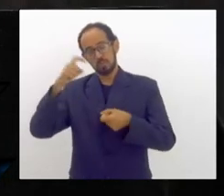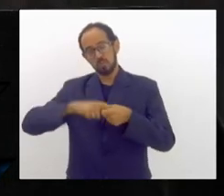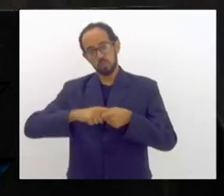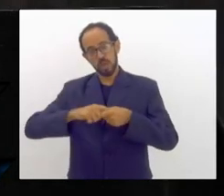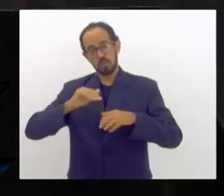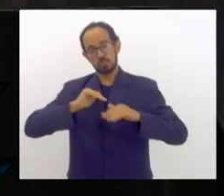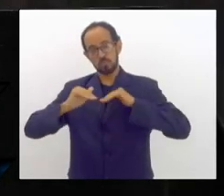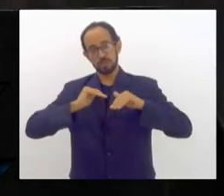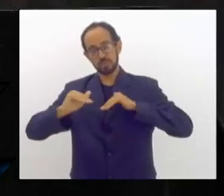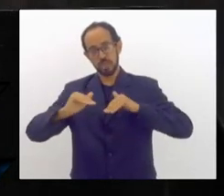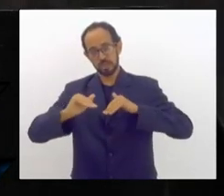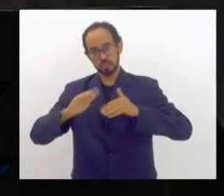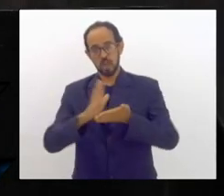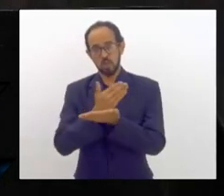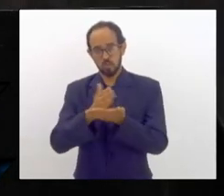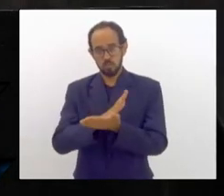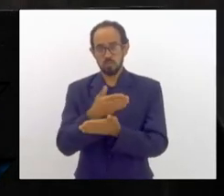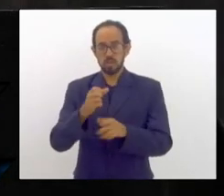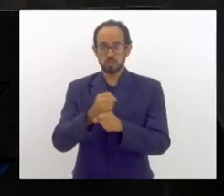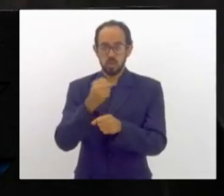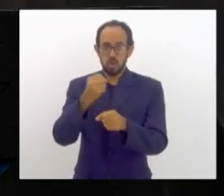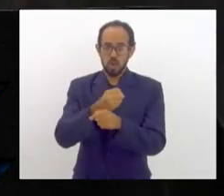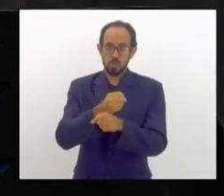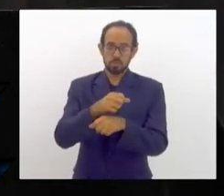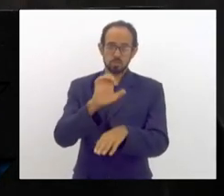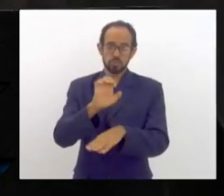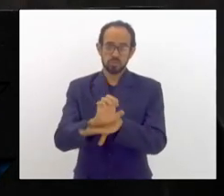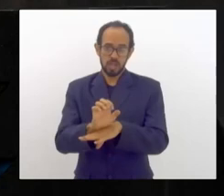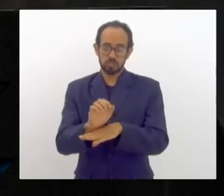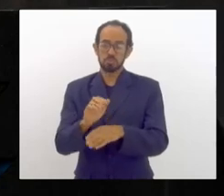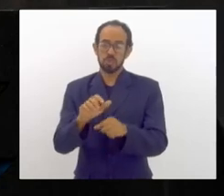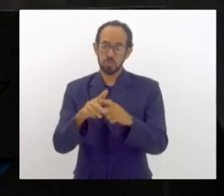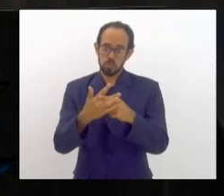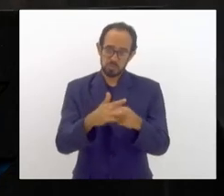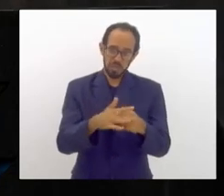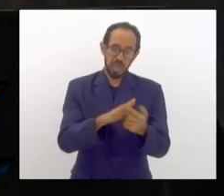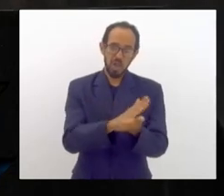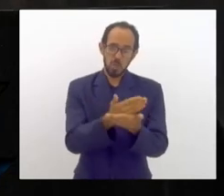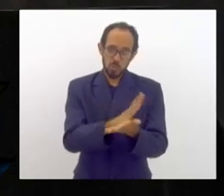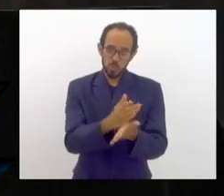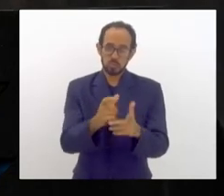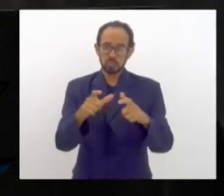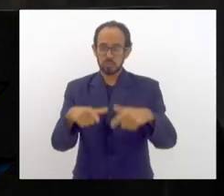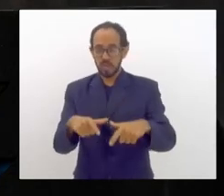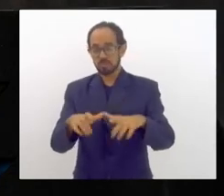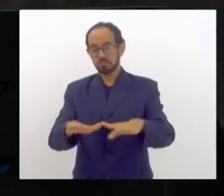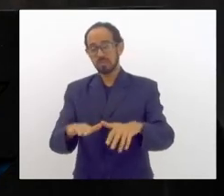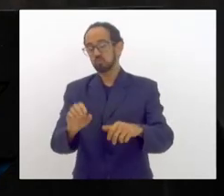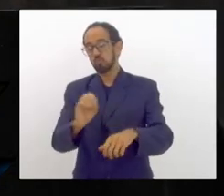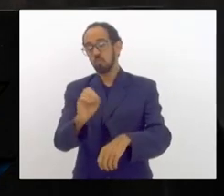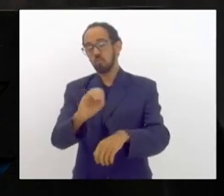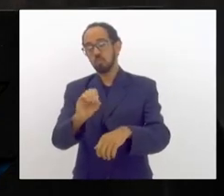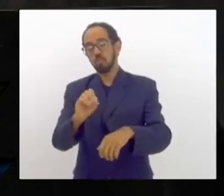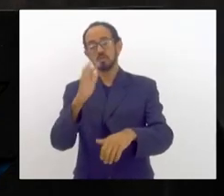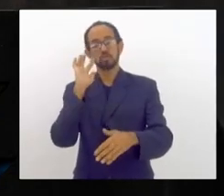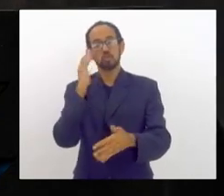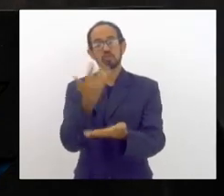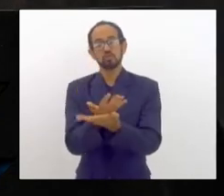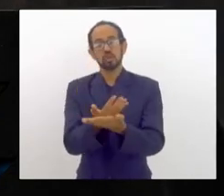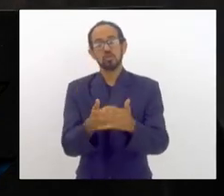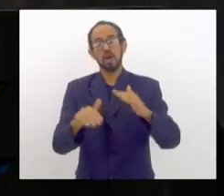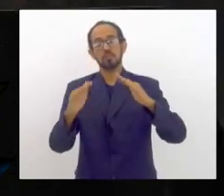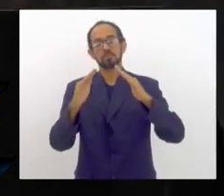algumas obras da prefeitura e do Estado para reconstruir alguns poucos locais, mas nós não tivemos nenhuma solução